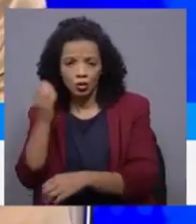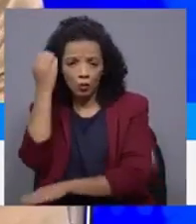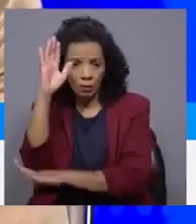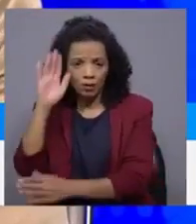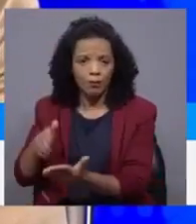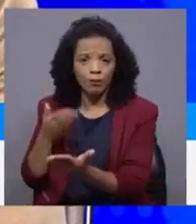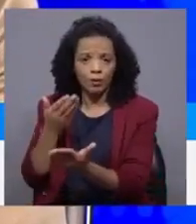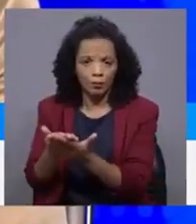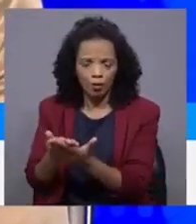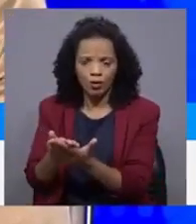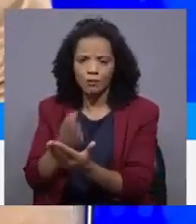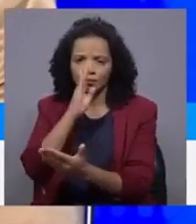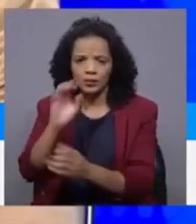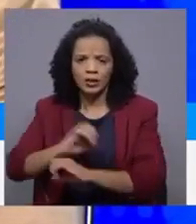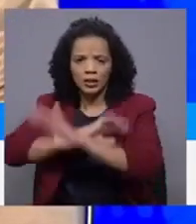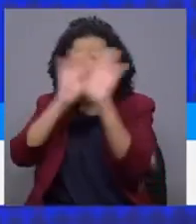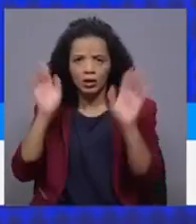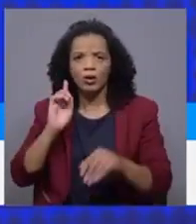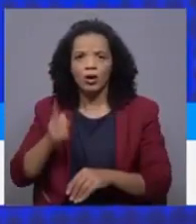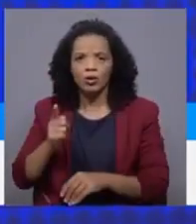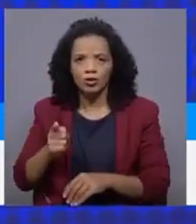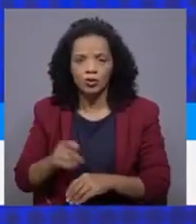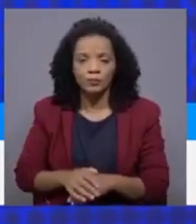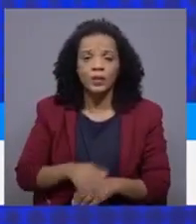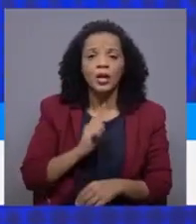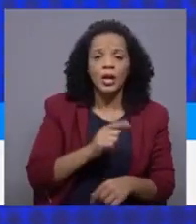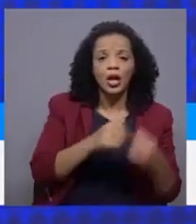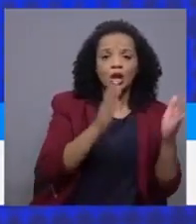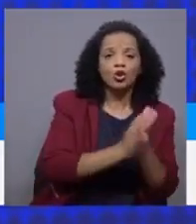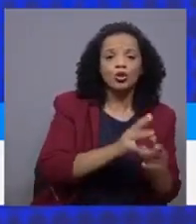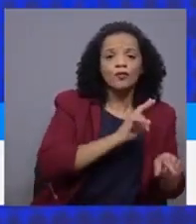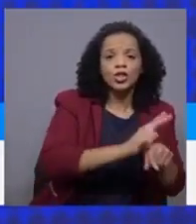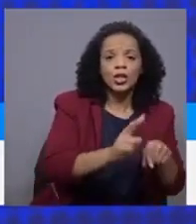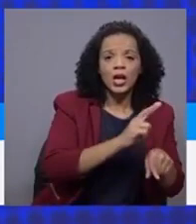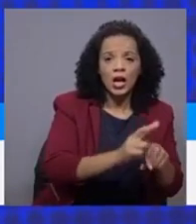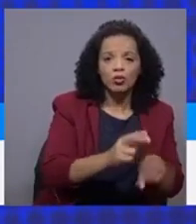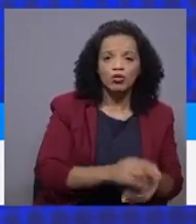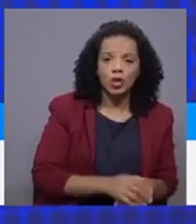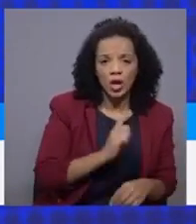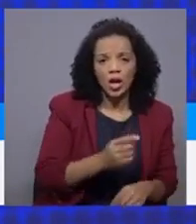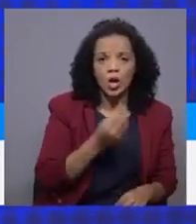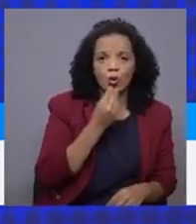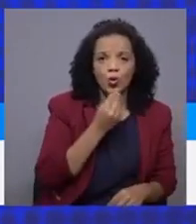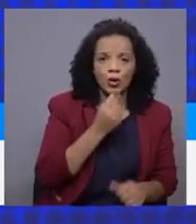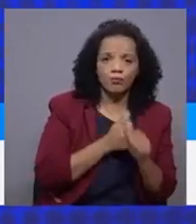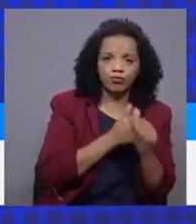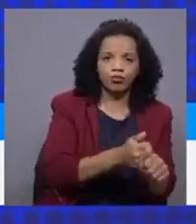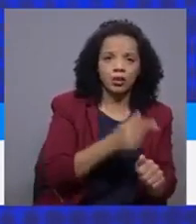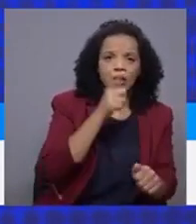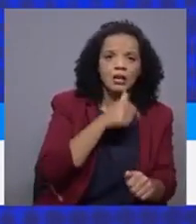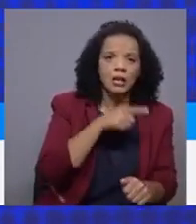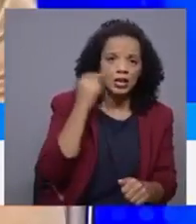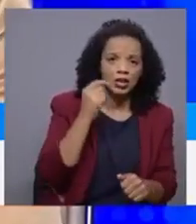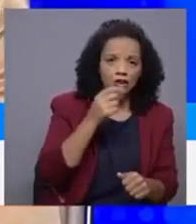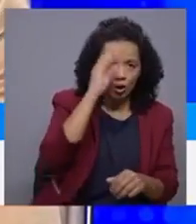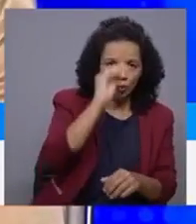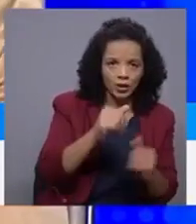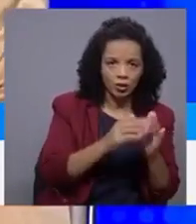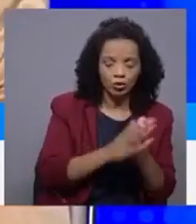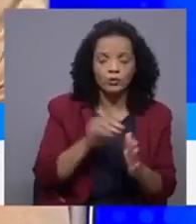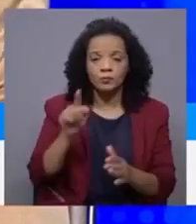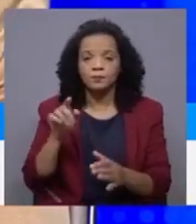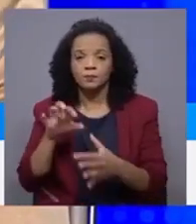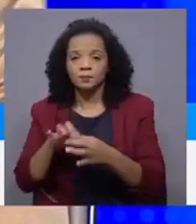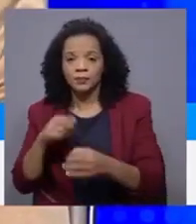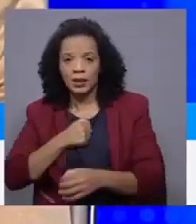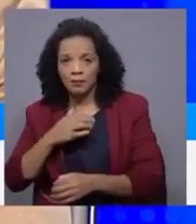tem proposto de forma muito clara e muito concreta é não só... Vegetarianos, que é a dieta alimentar... Não só garantir o alívio da carga fiscal das famílias, mas ao